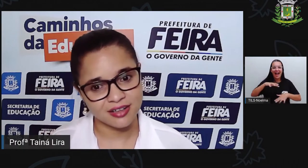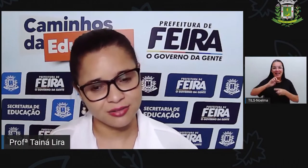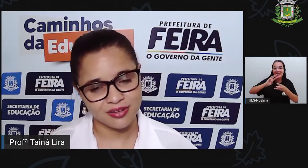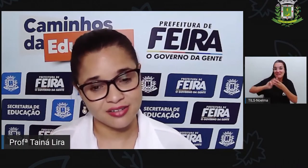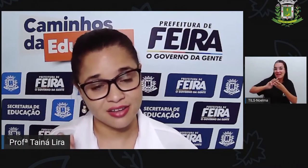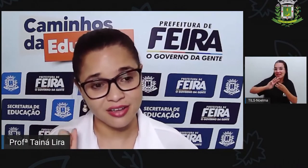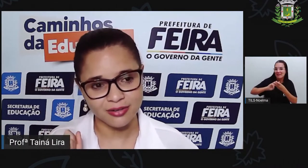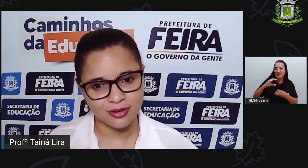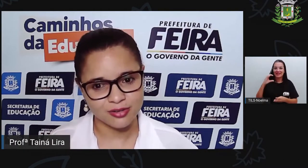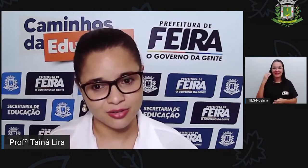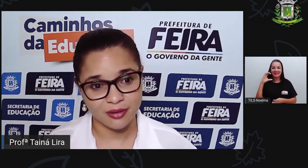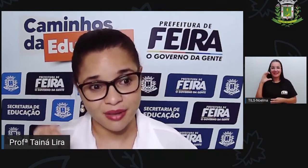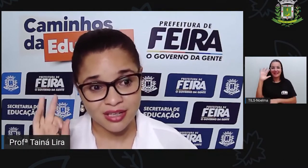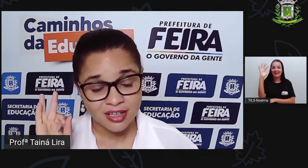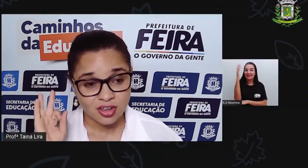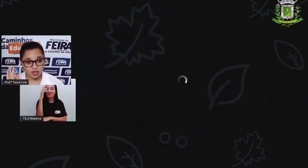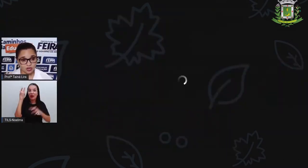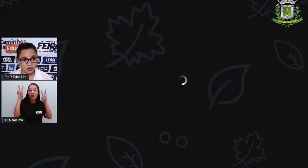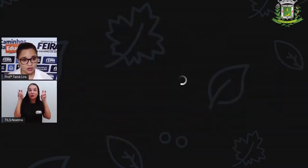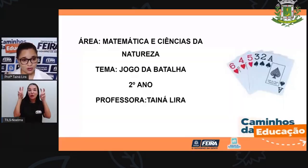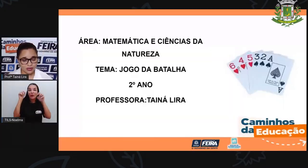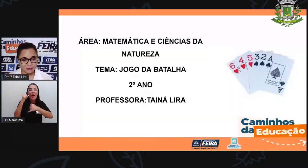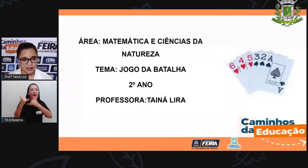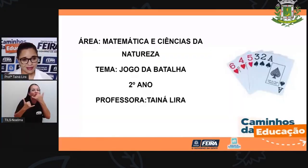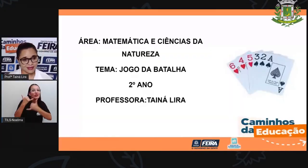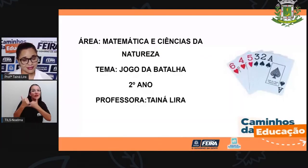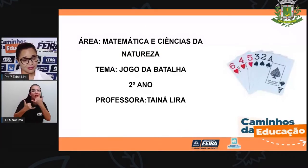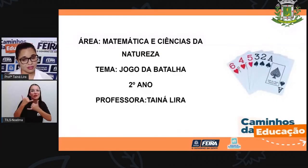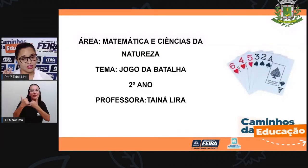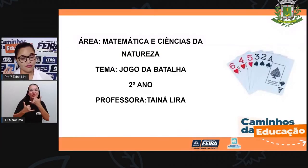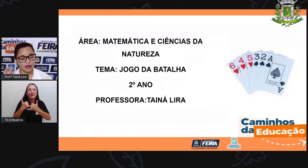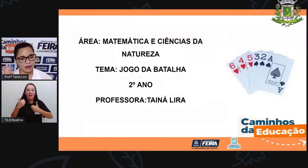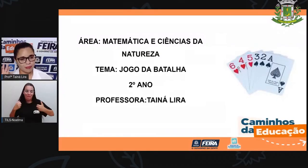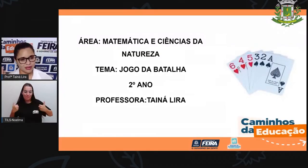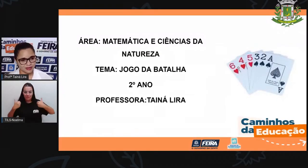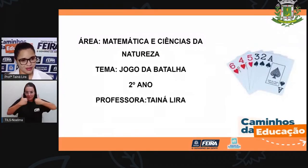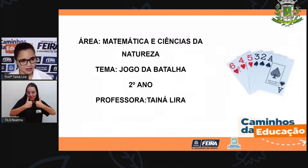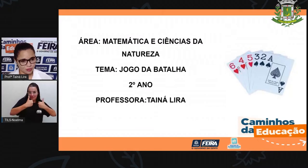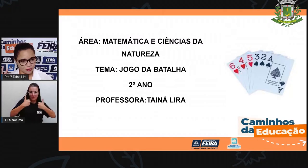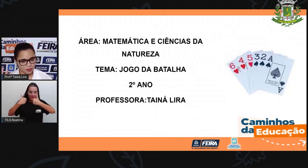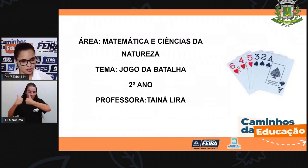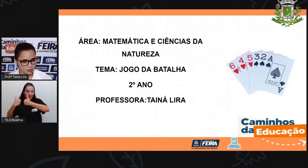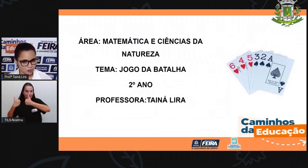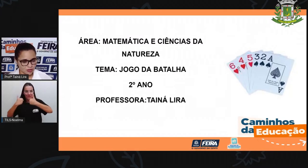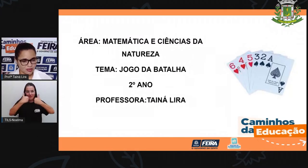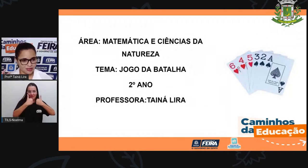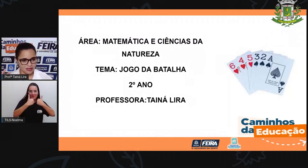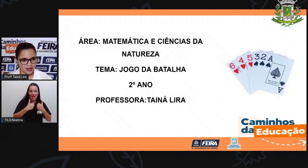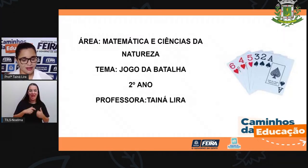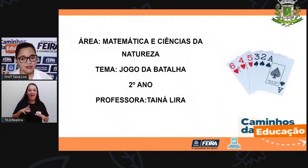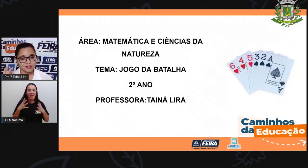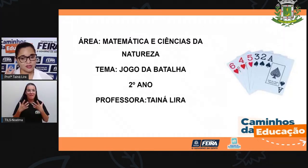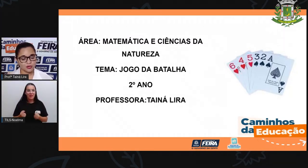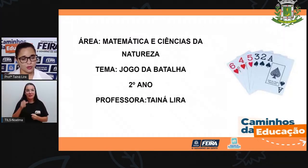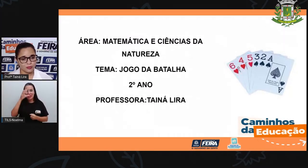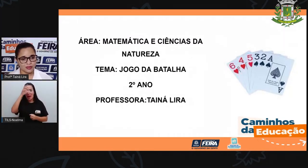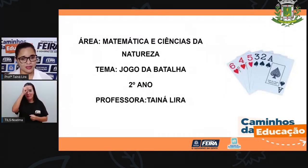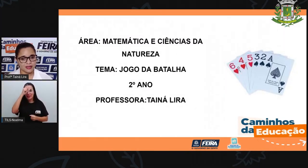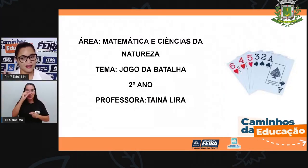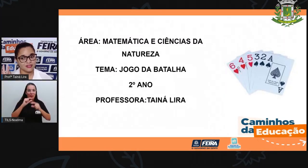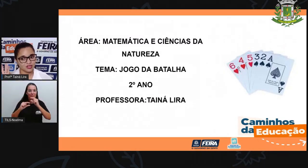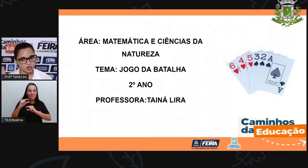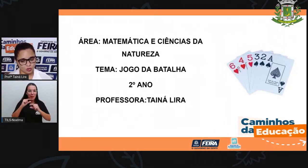da natureza e o nosso tema é jogo da batalha. Então, a gente vai aprender aí um pouquinho, tá?